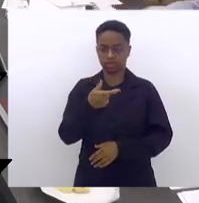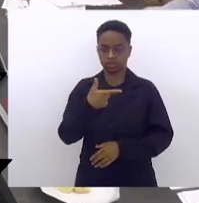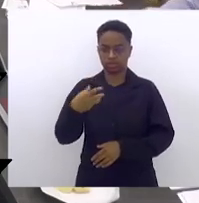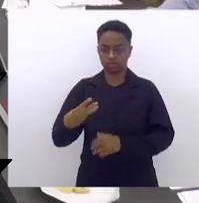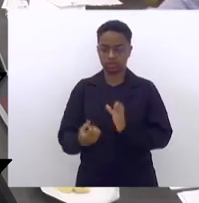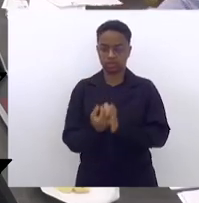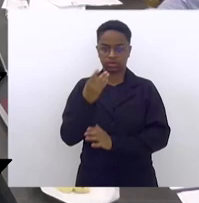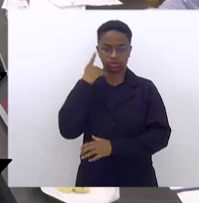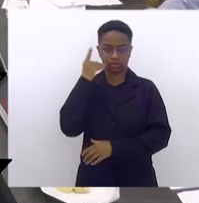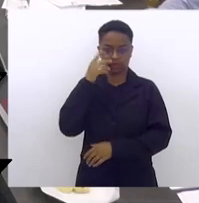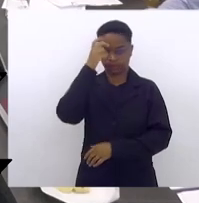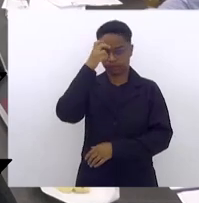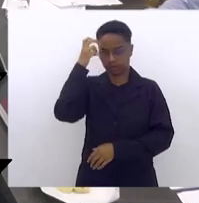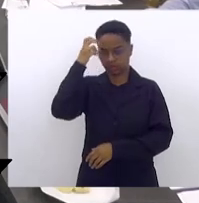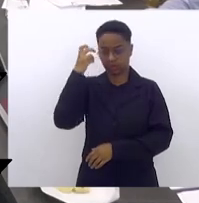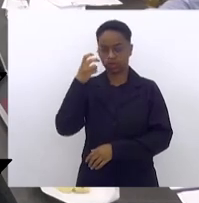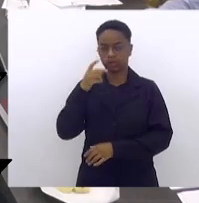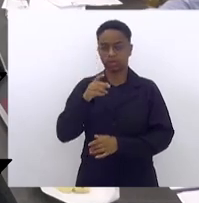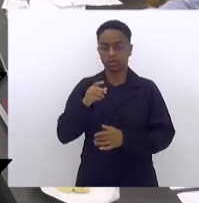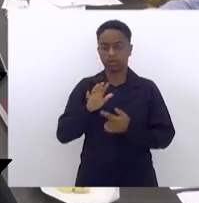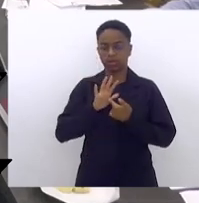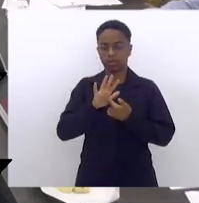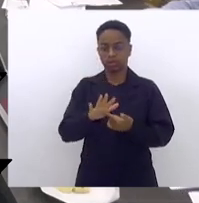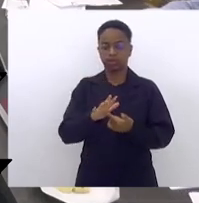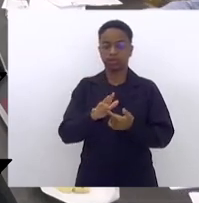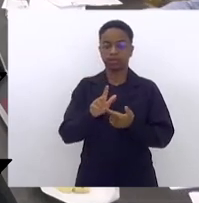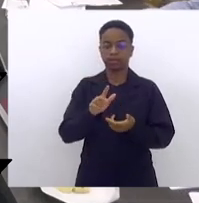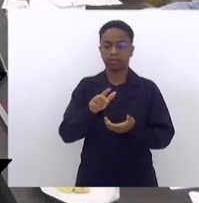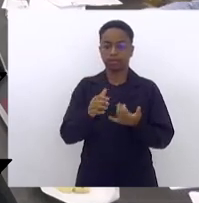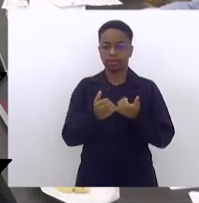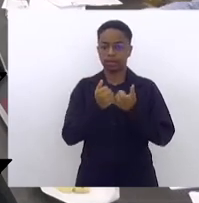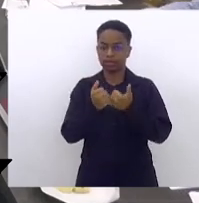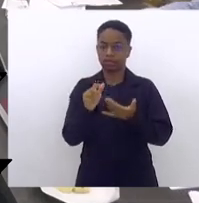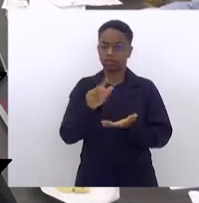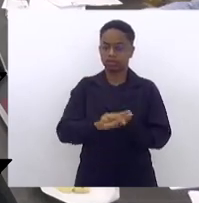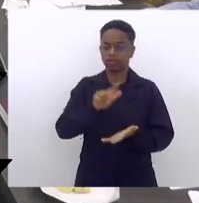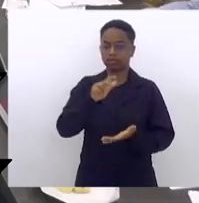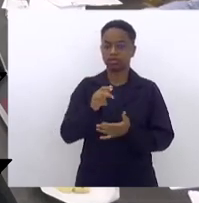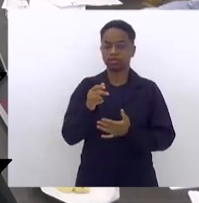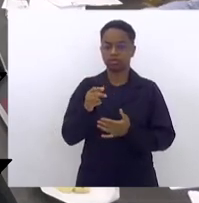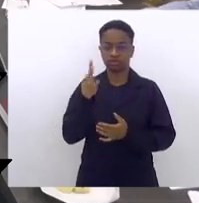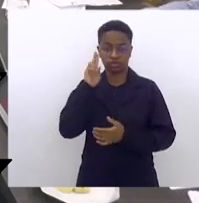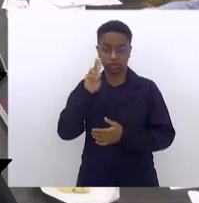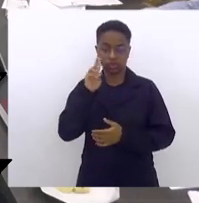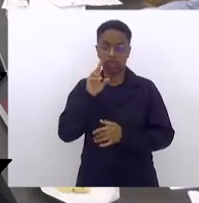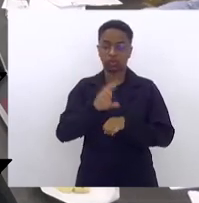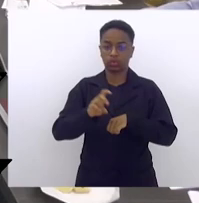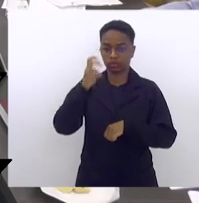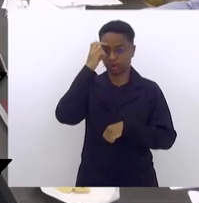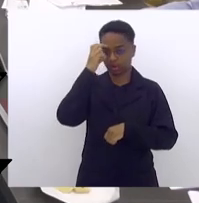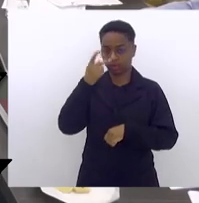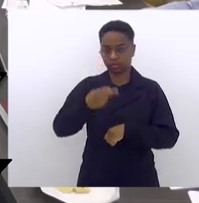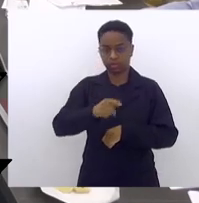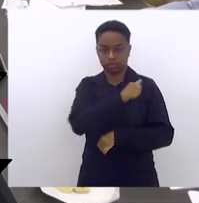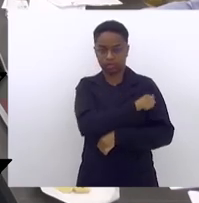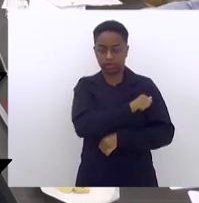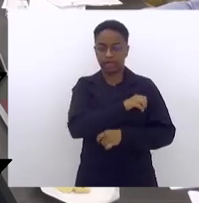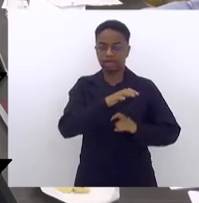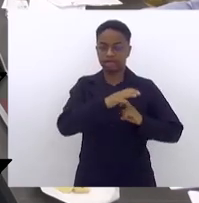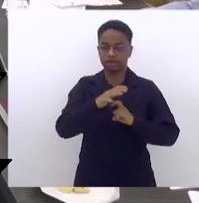deputada Verônica Lima, que declara como patrimônio histórico, cultural e imaterial do Estado do Rio de Janeiro a Feira Livre da